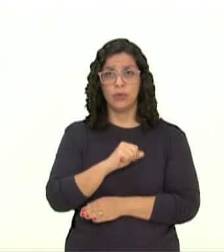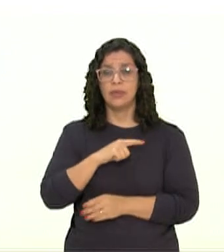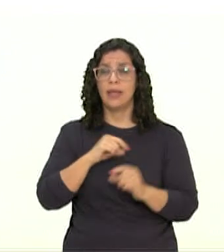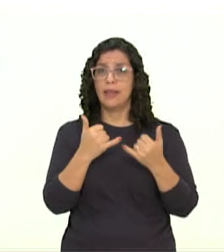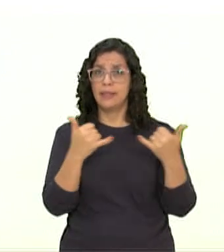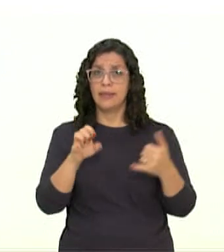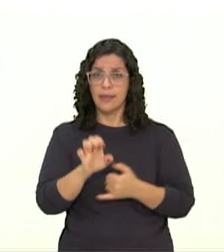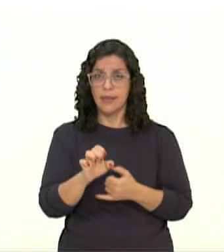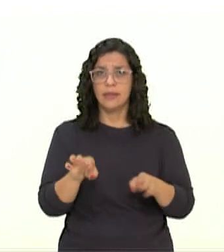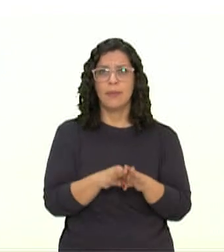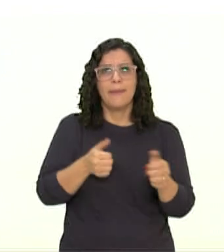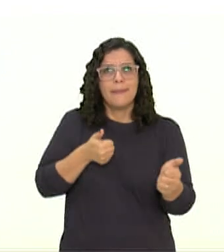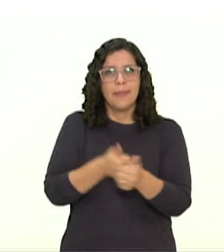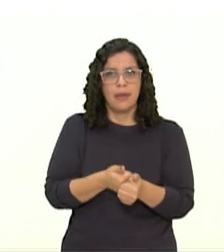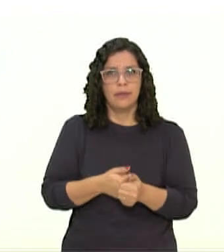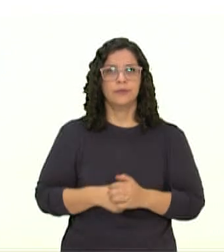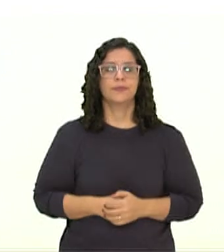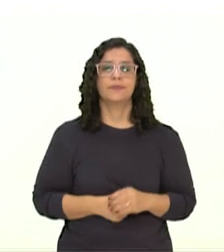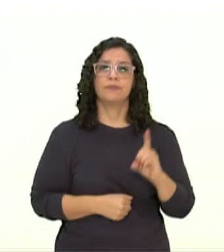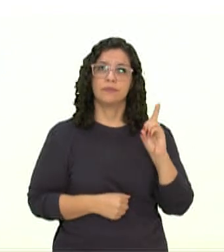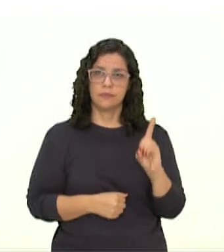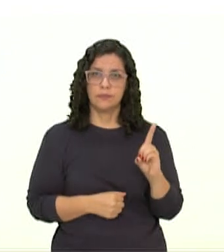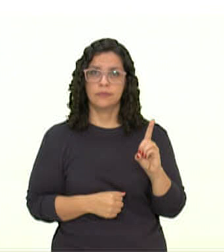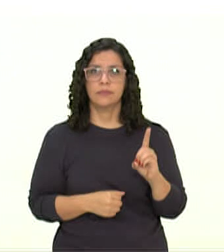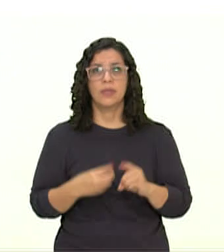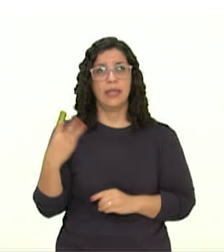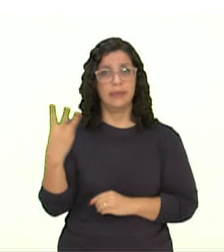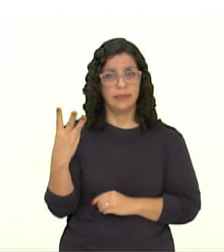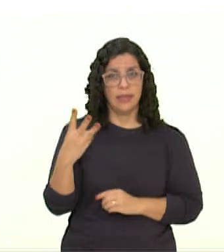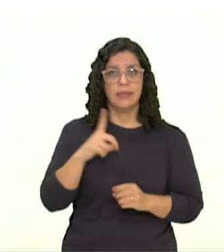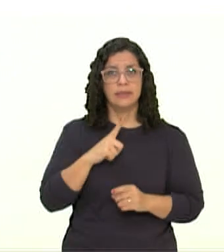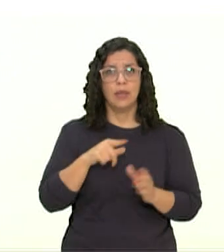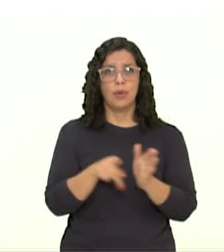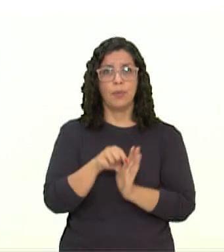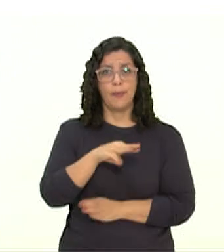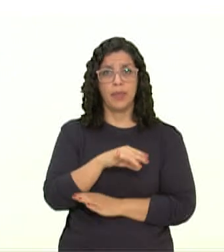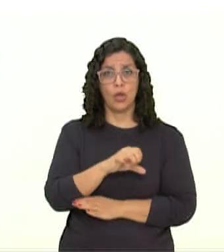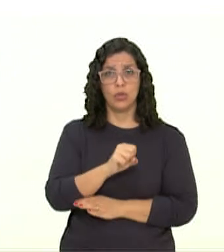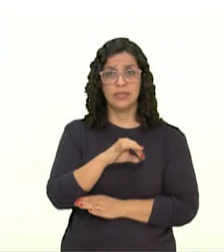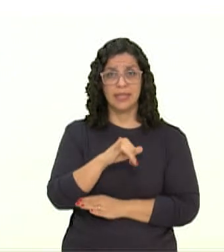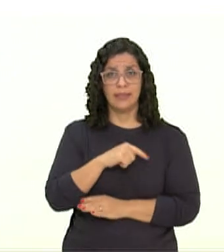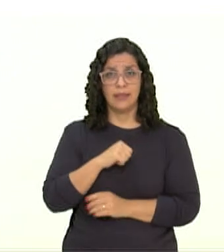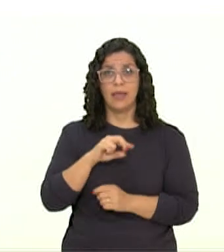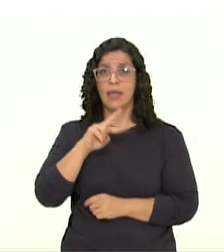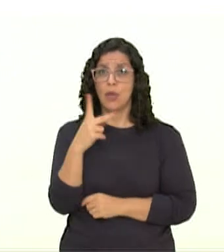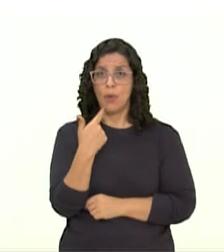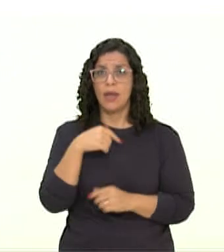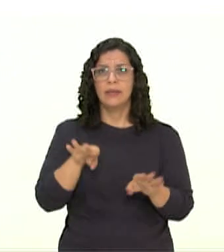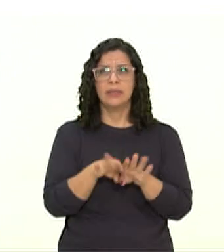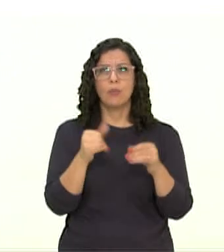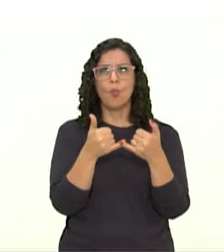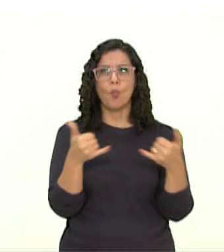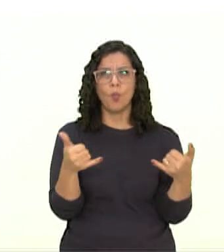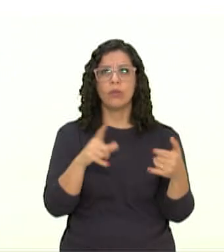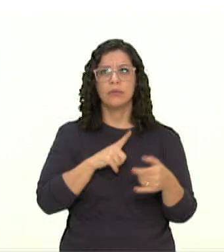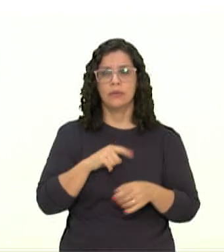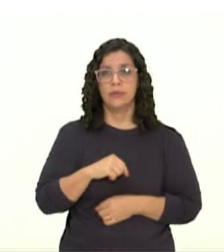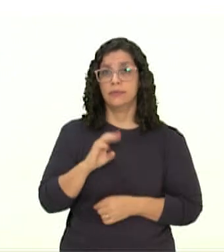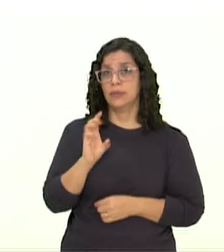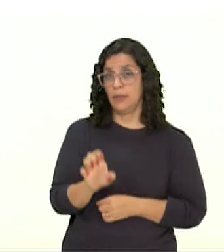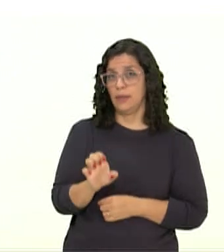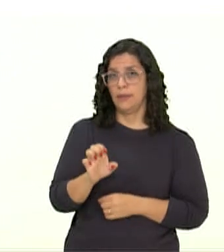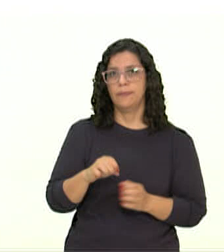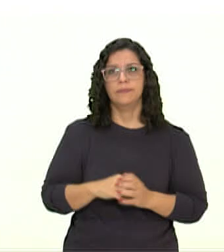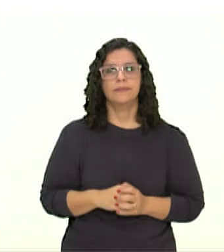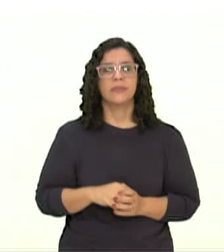Z, que se aproximam. Letra D, 3 contém miosina, corresponde à banda H, que se estreita. E letra